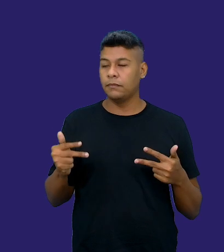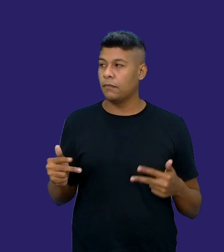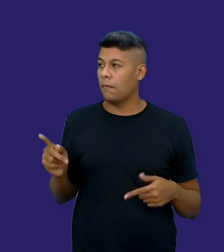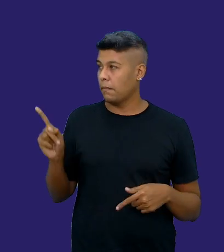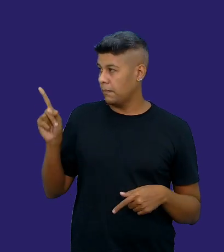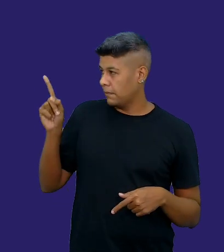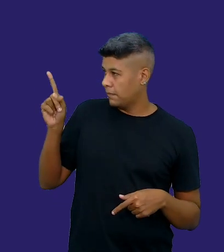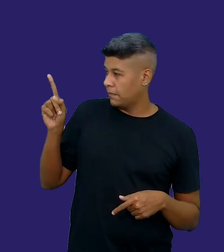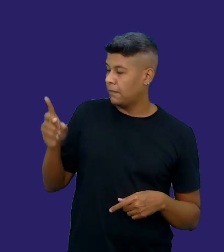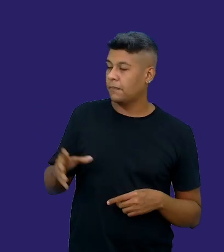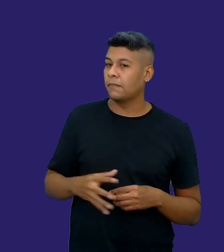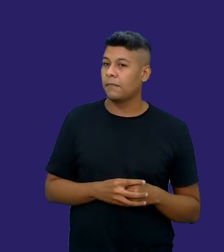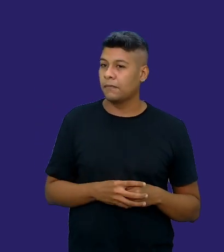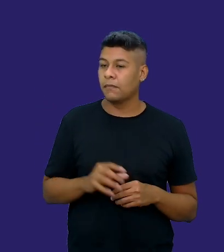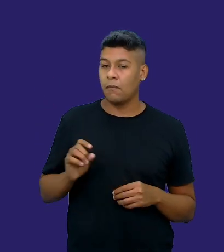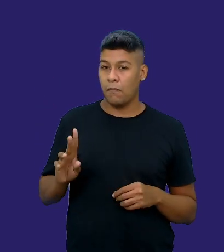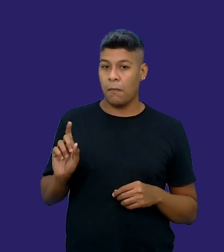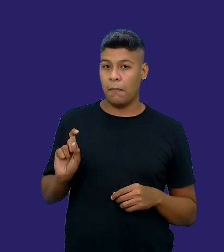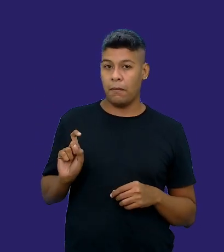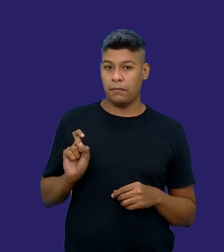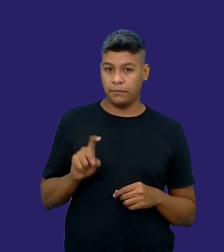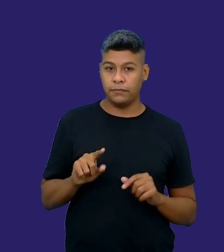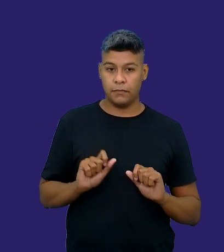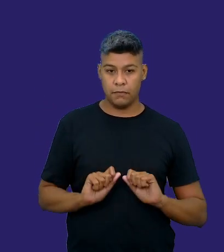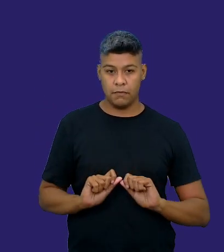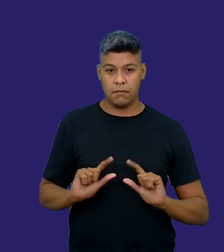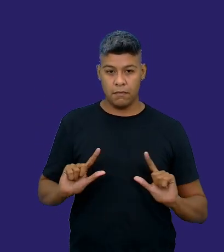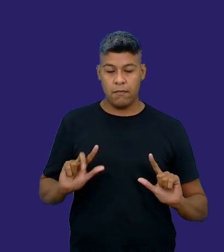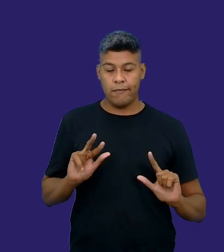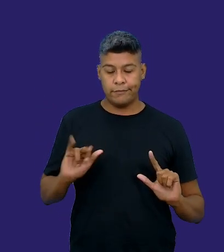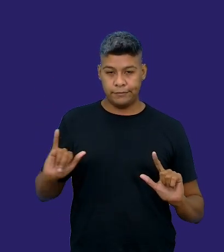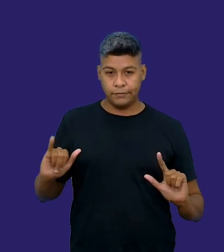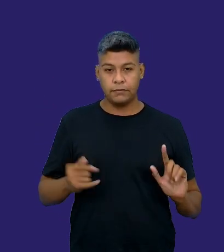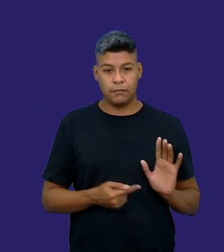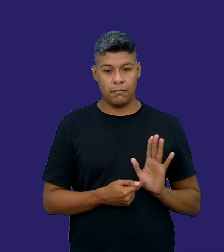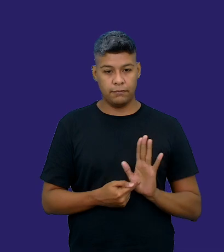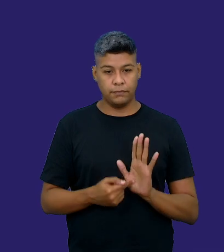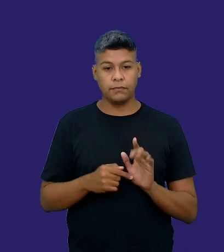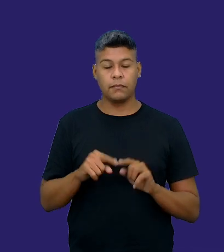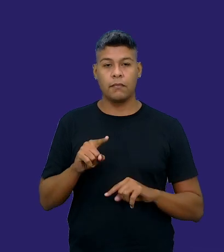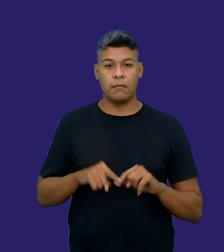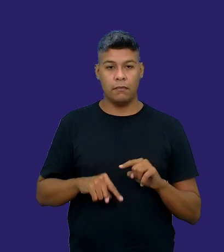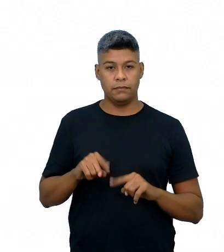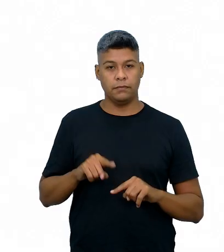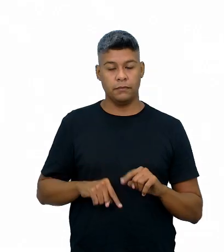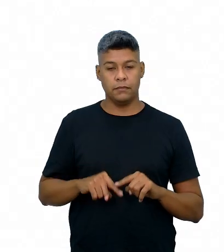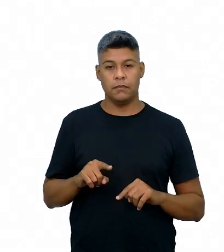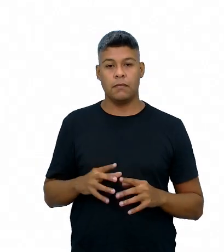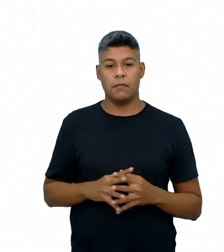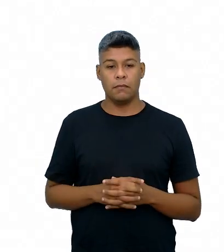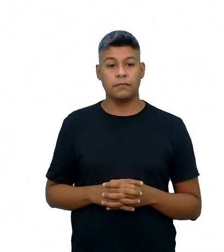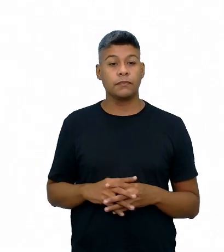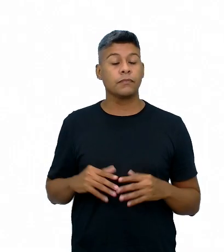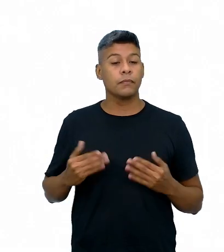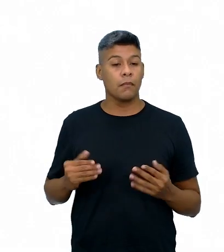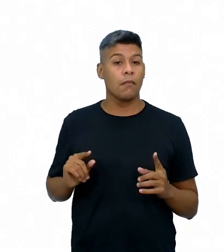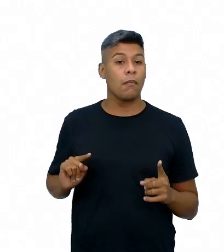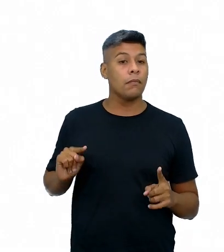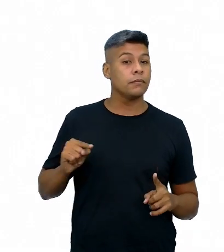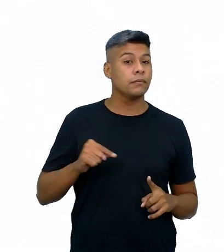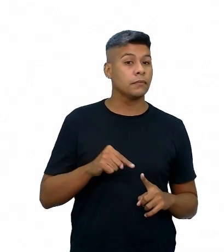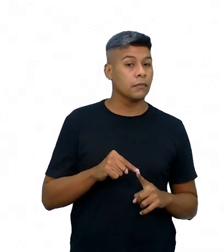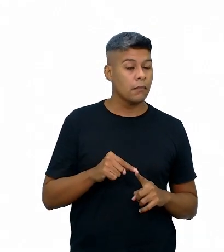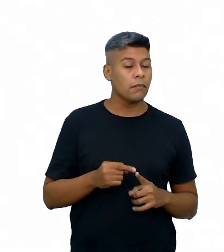tela para vocês. É só clicar ali que ele vai jogar você nesse material. E quais são os